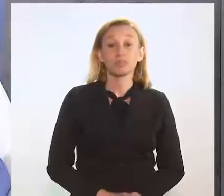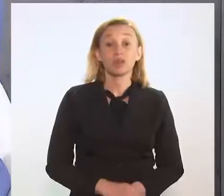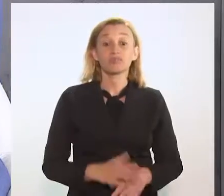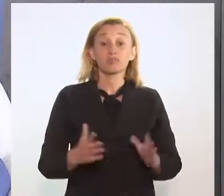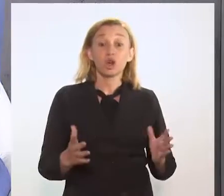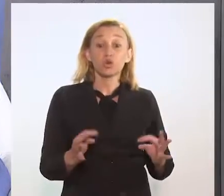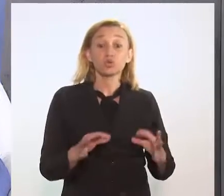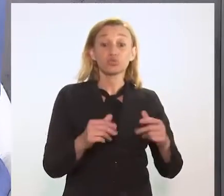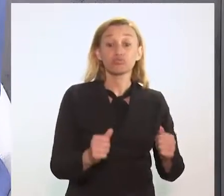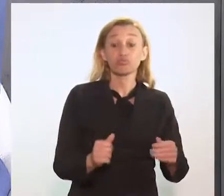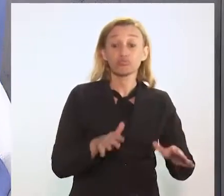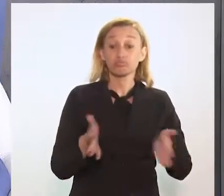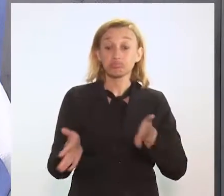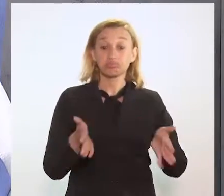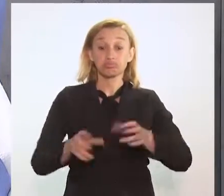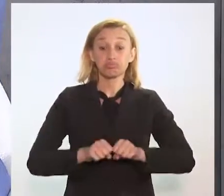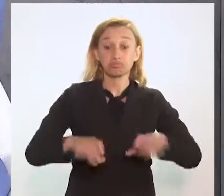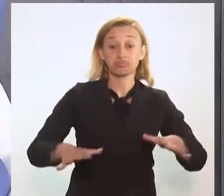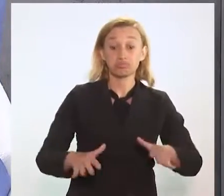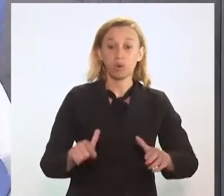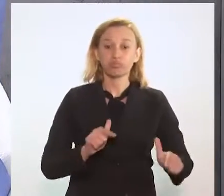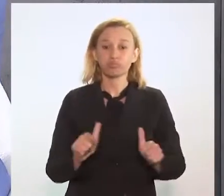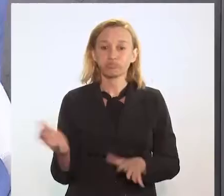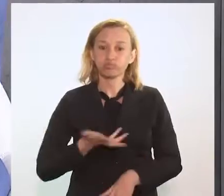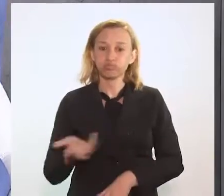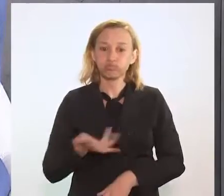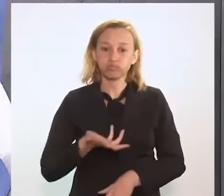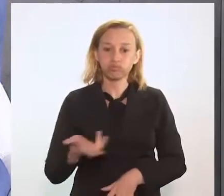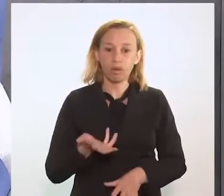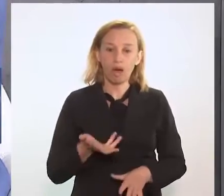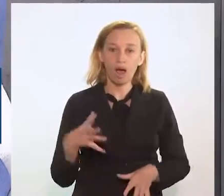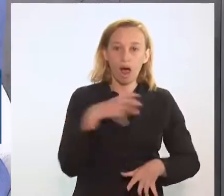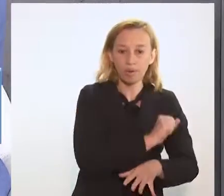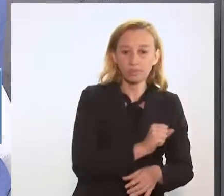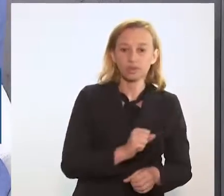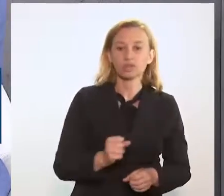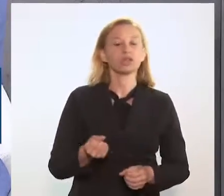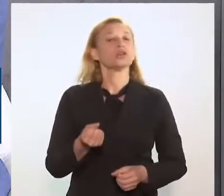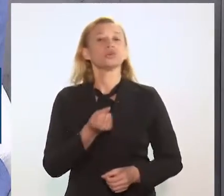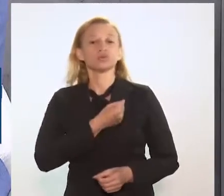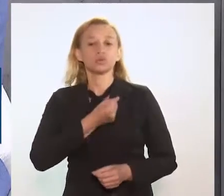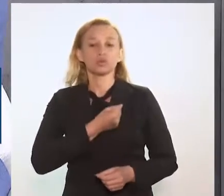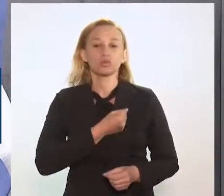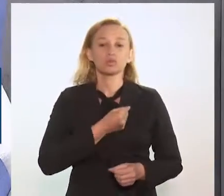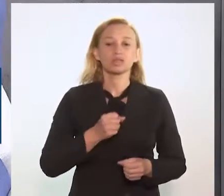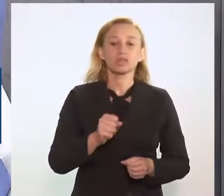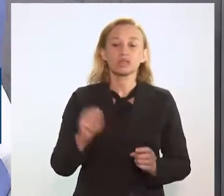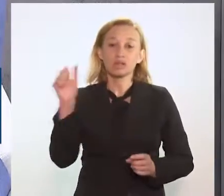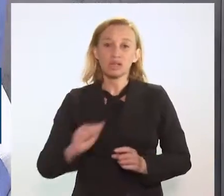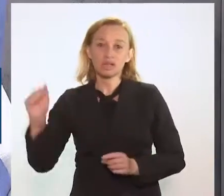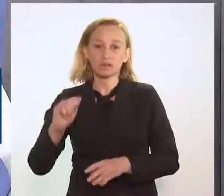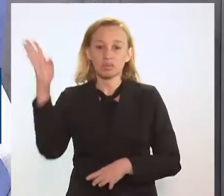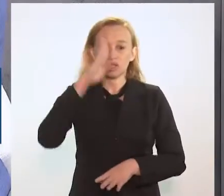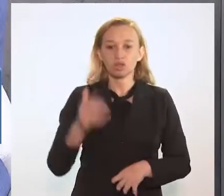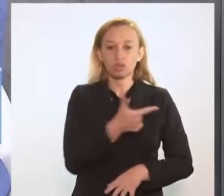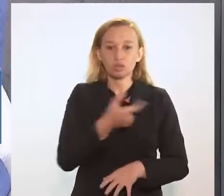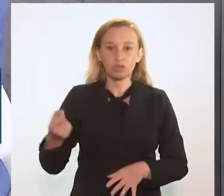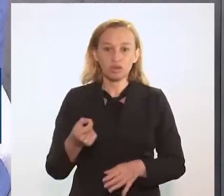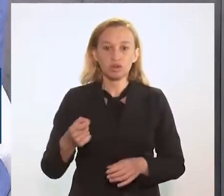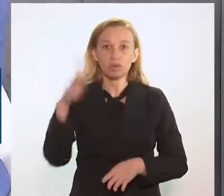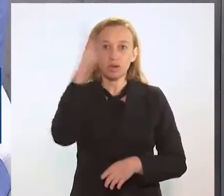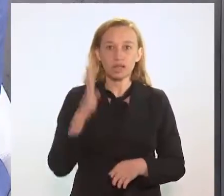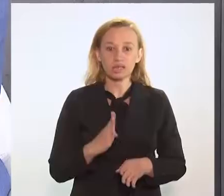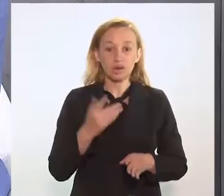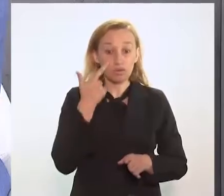Reflexo da pandemia, o e-commerce vem crescendo num ritmo acelerado. De acordo com os dados da Associação Brasileira de Comércio Eletrônico, em 2020 o